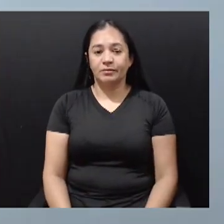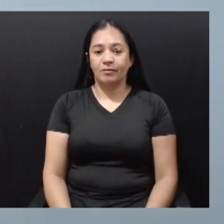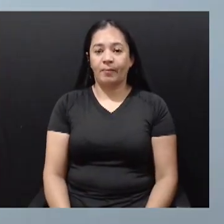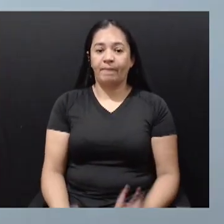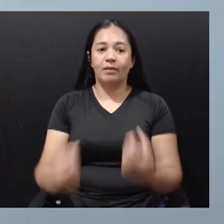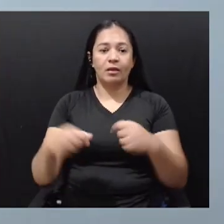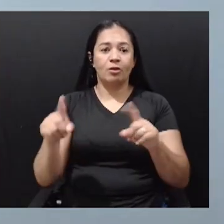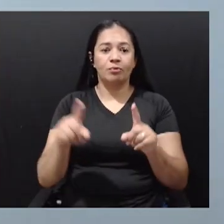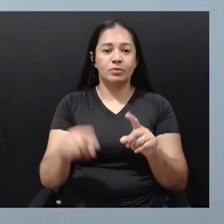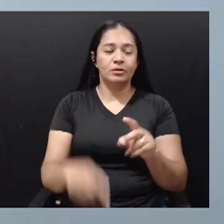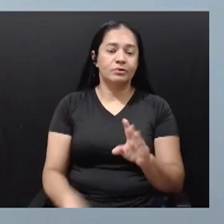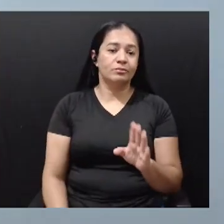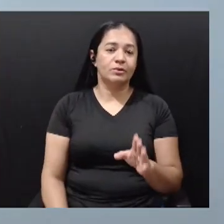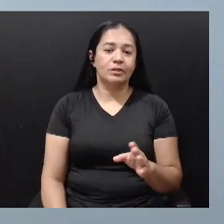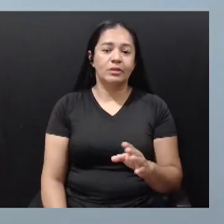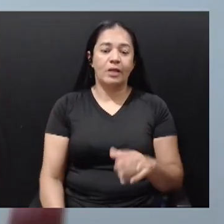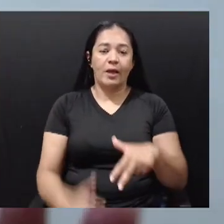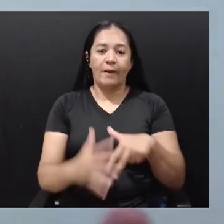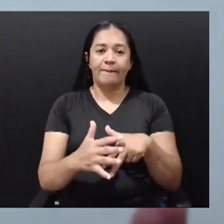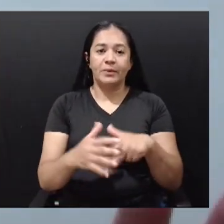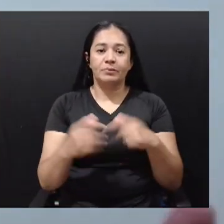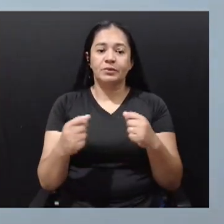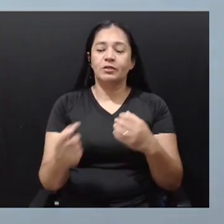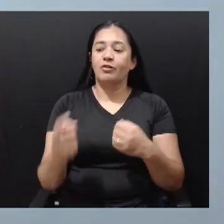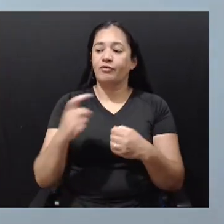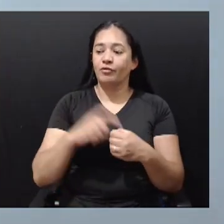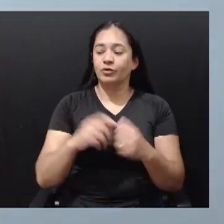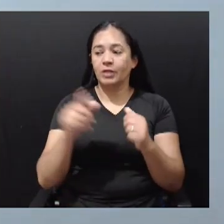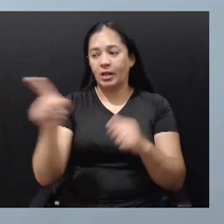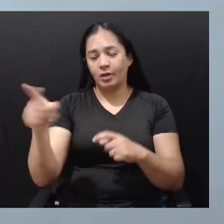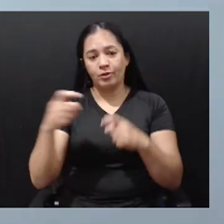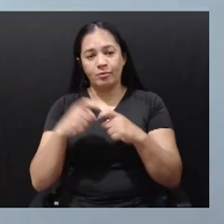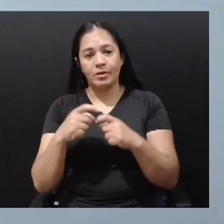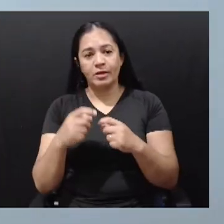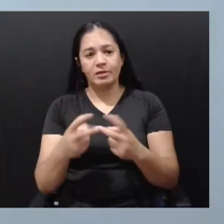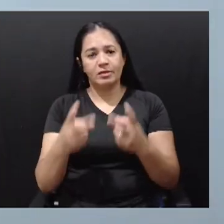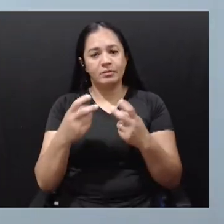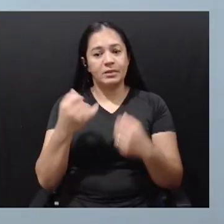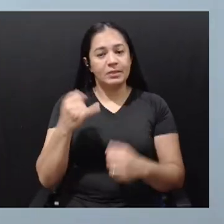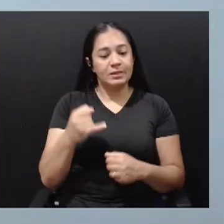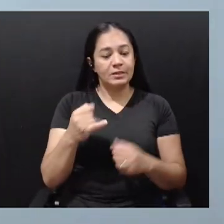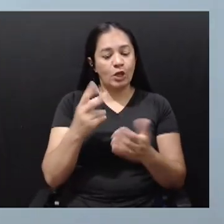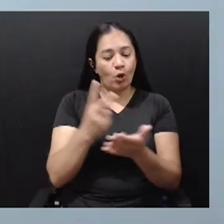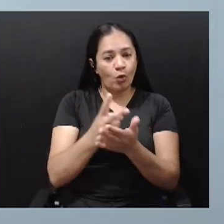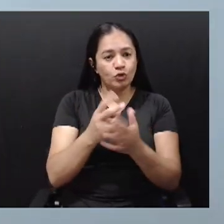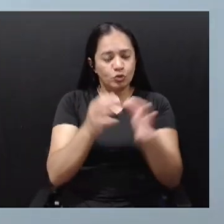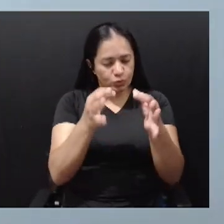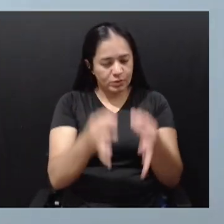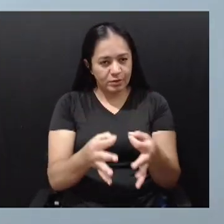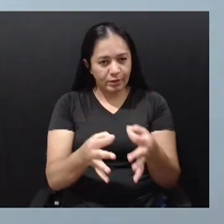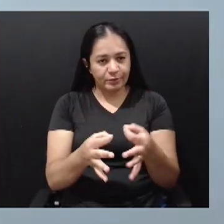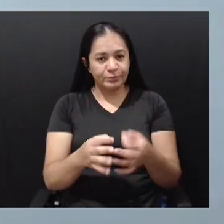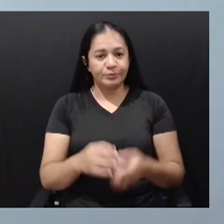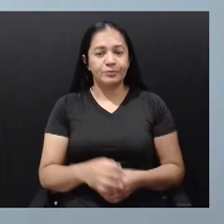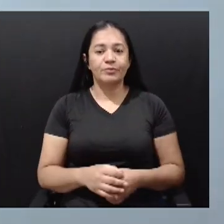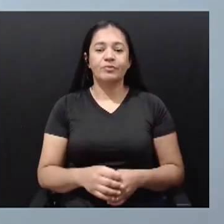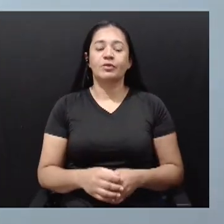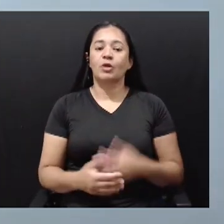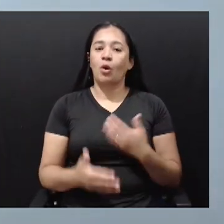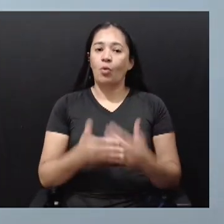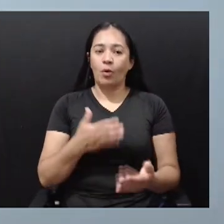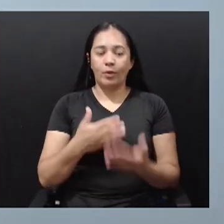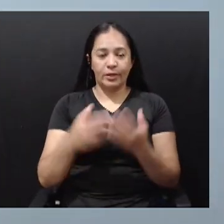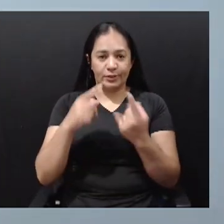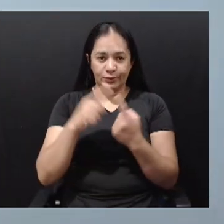essa paciente tem que estar voltando com o seu médico para ver se não houve o deslocamento desse DIU, tanto de cobre quanto o DIU de progesterona.